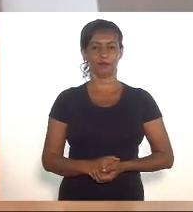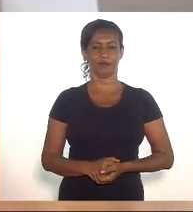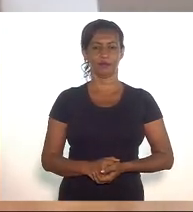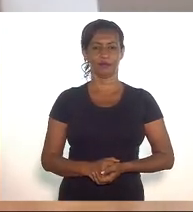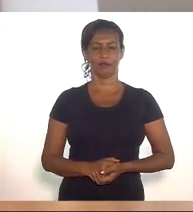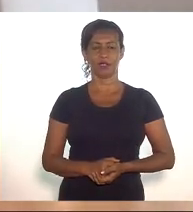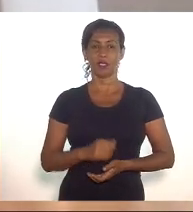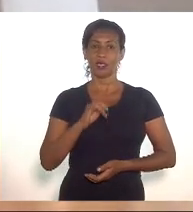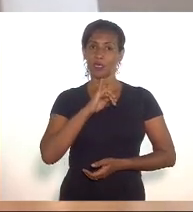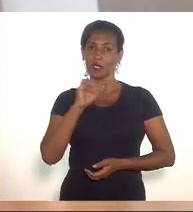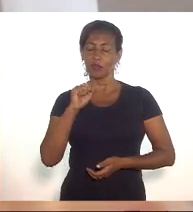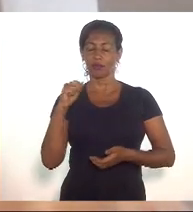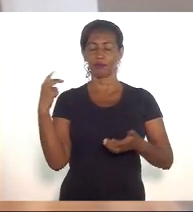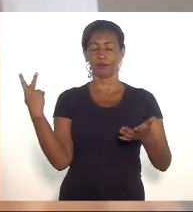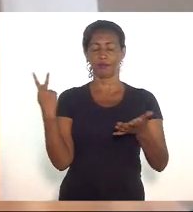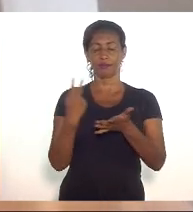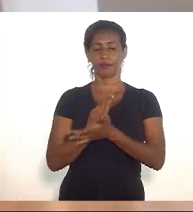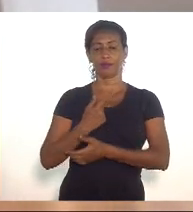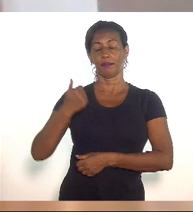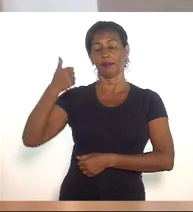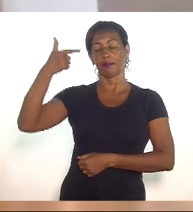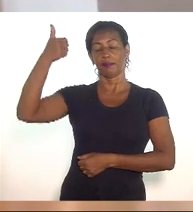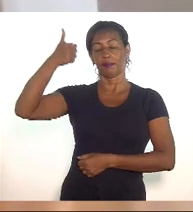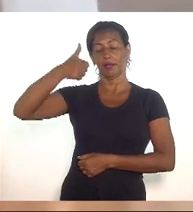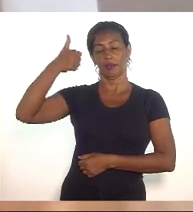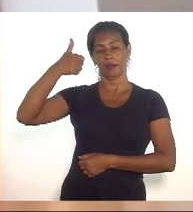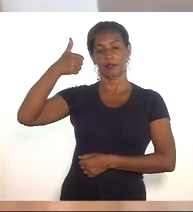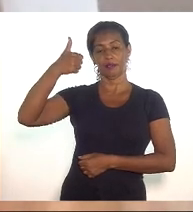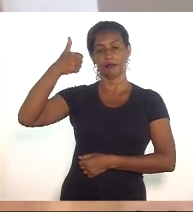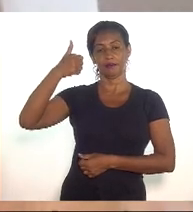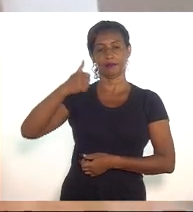Isso acontece, em primeiro lugar,